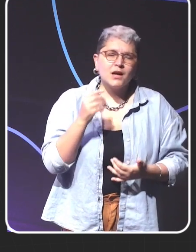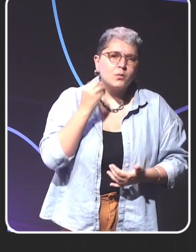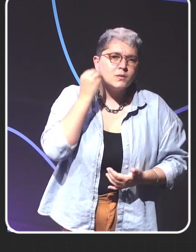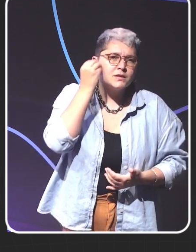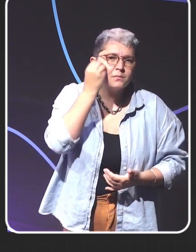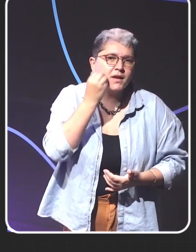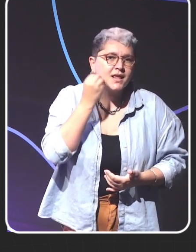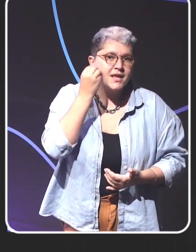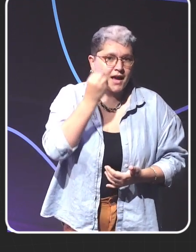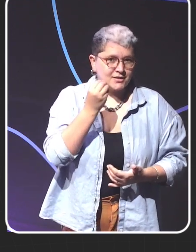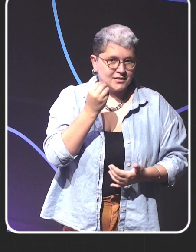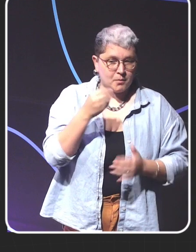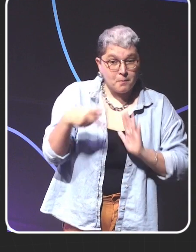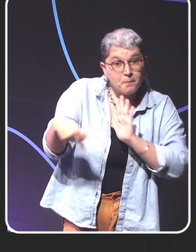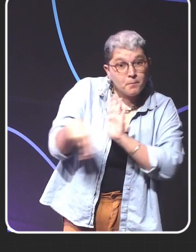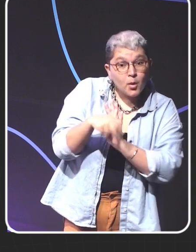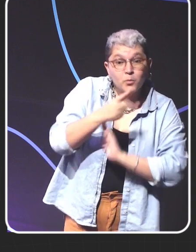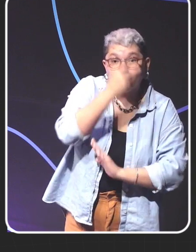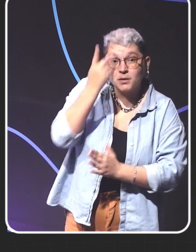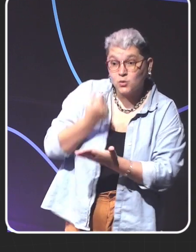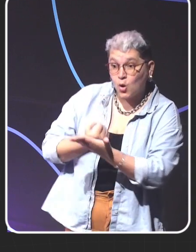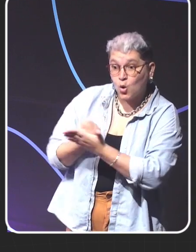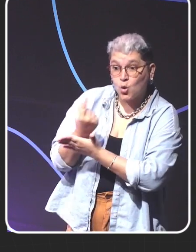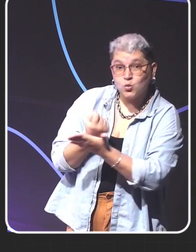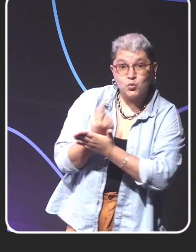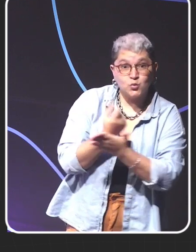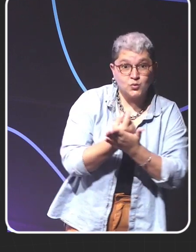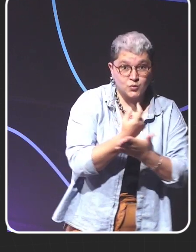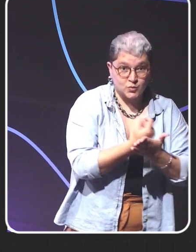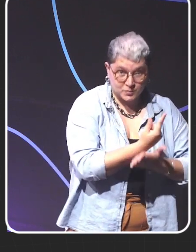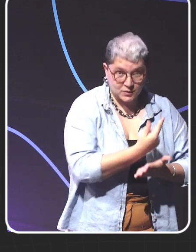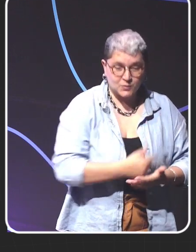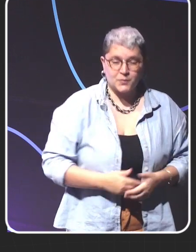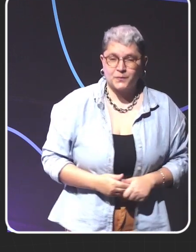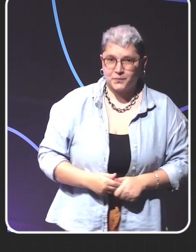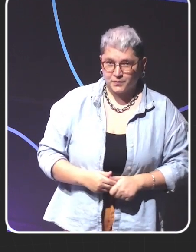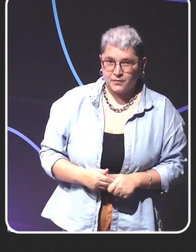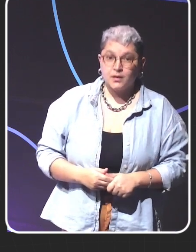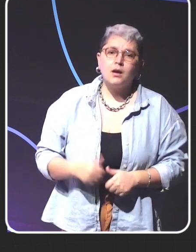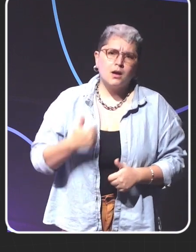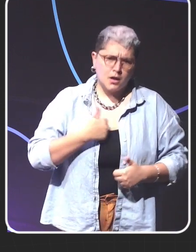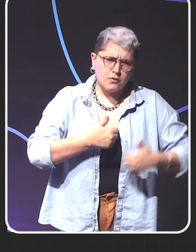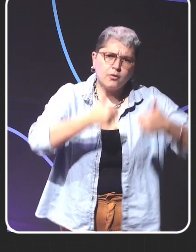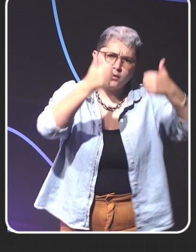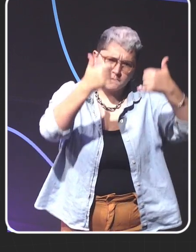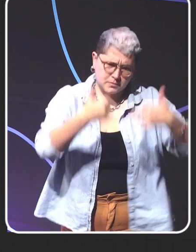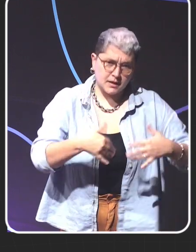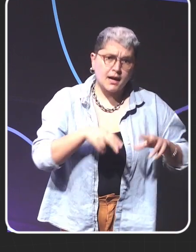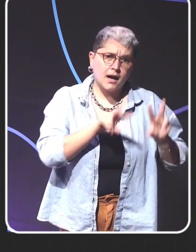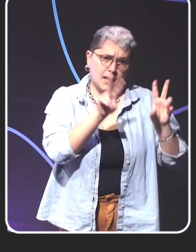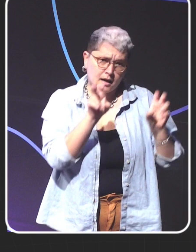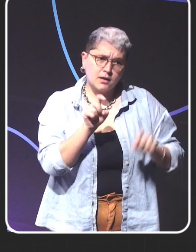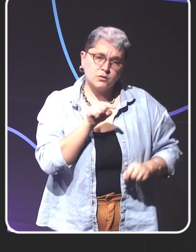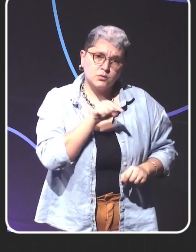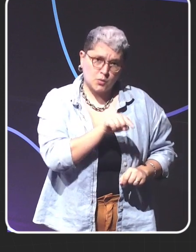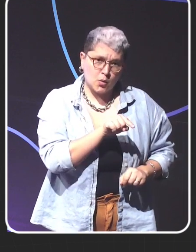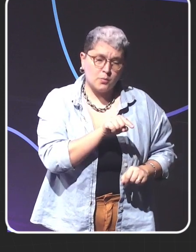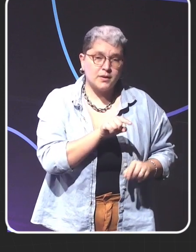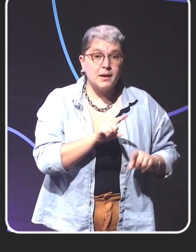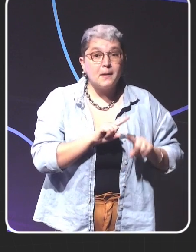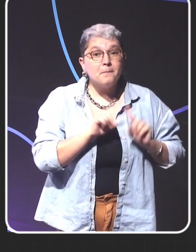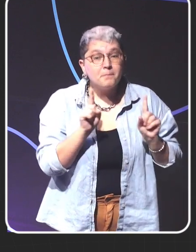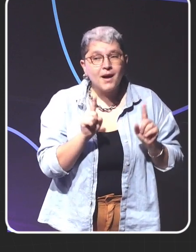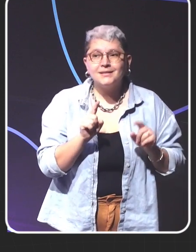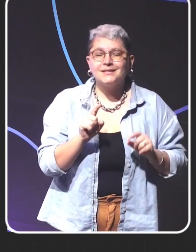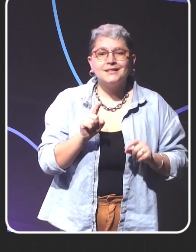do consumidor, né? Então, eu ainda que vou falar sobre digital numa camada muito do varejo, eu quero